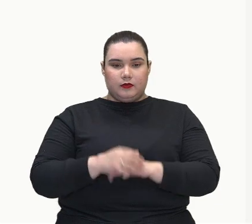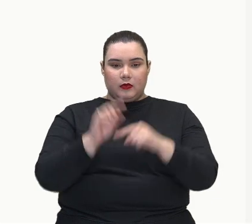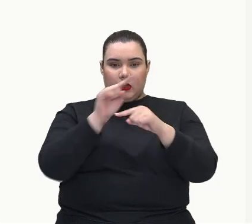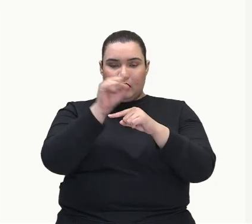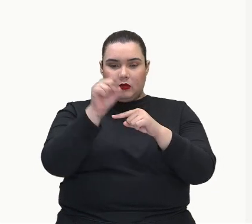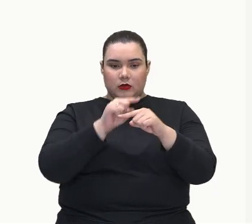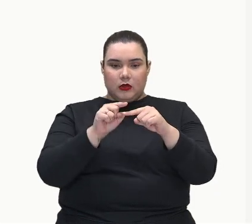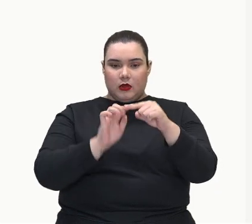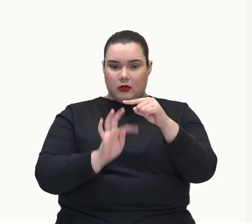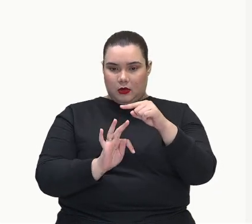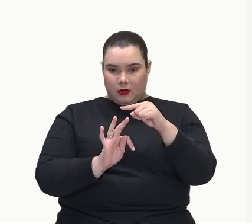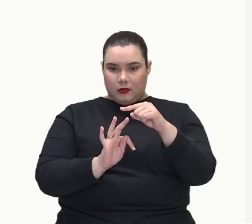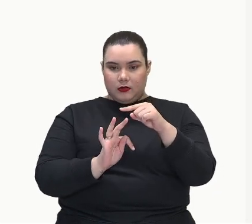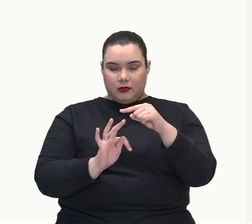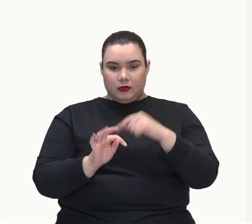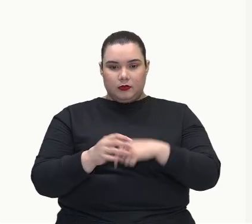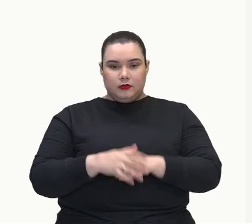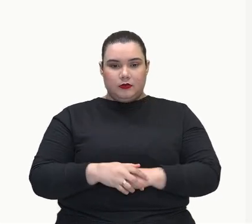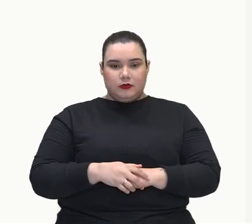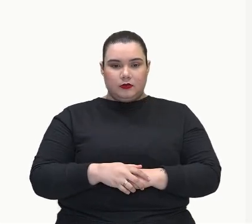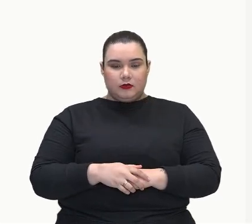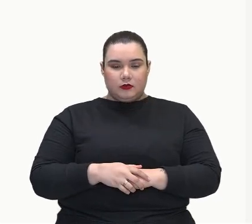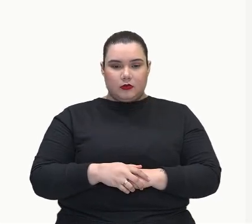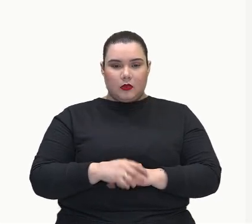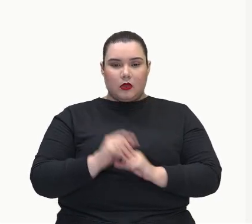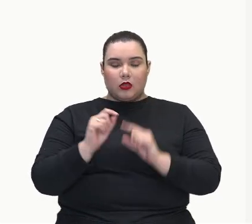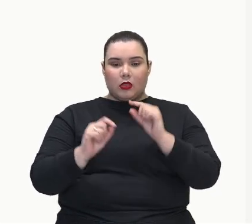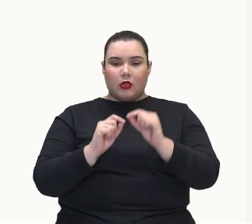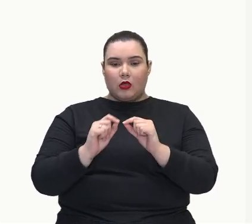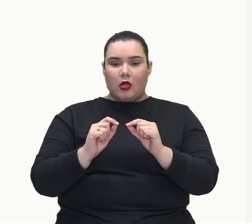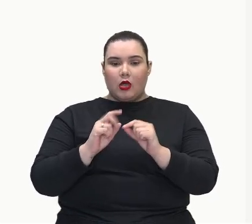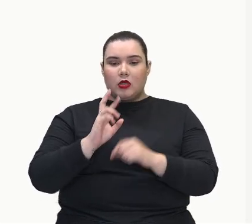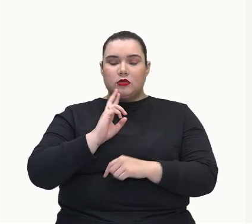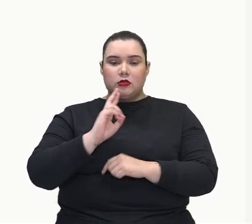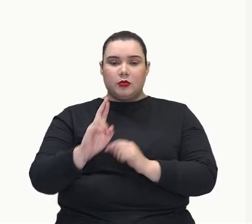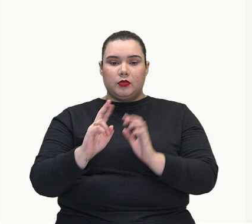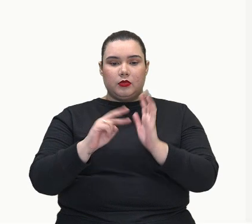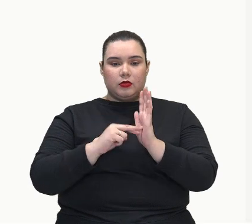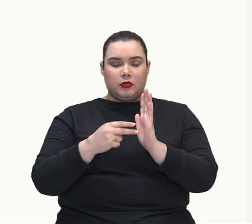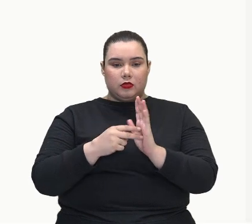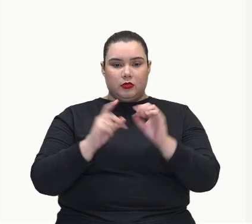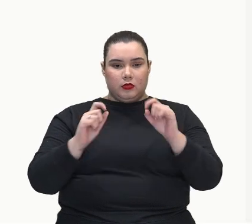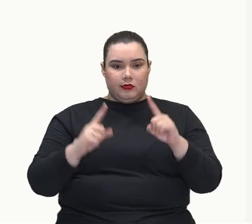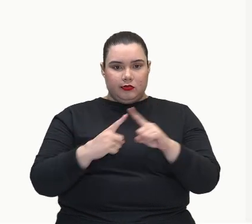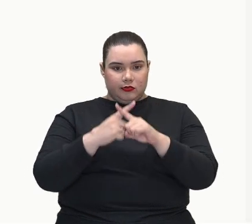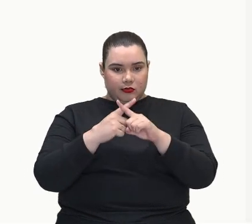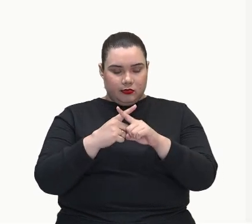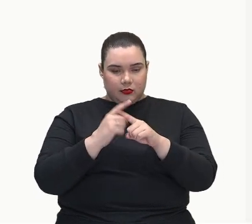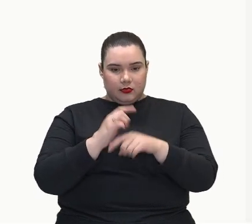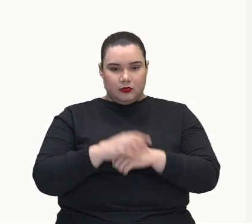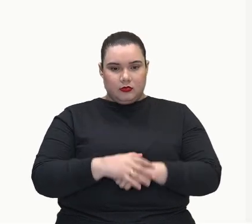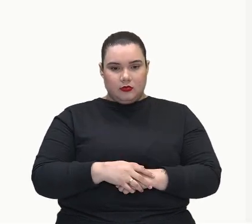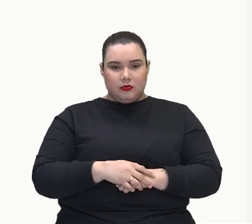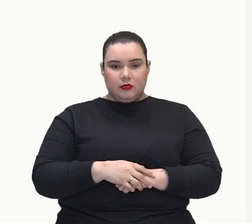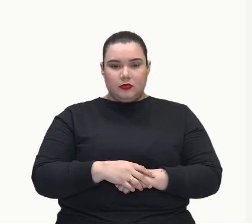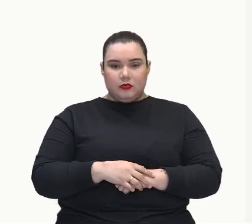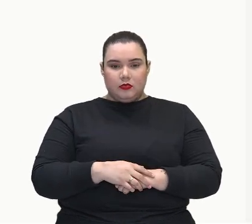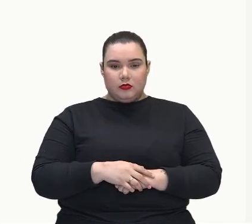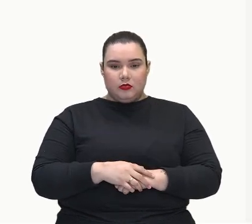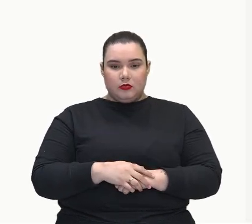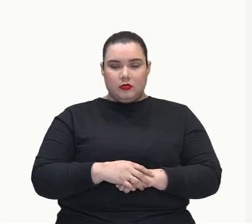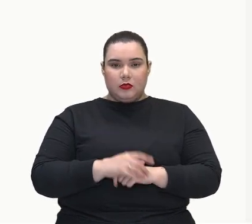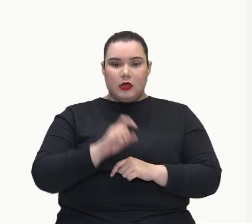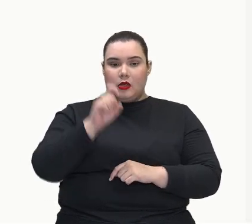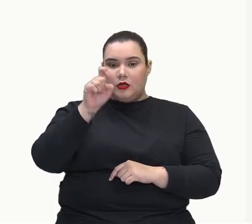Z sobre T. Isso aqui vai nos dar o quê? Vai nos dar X